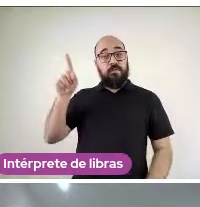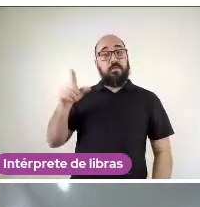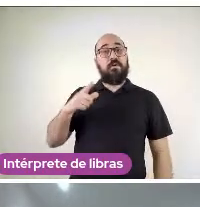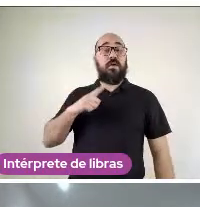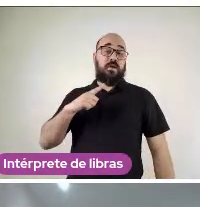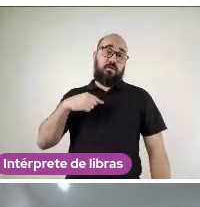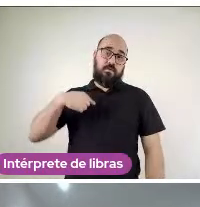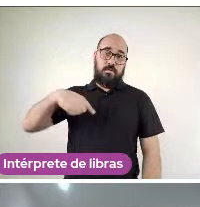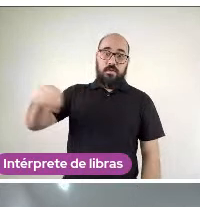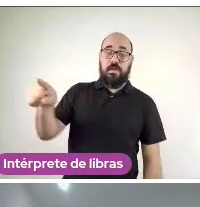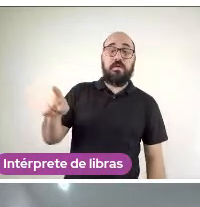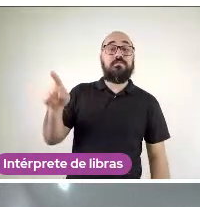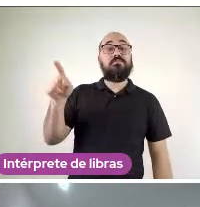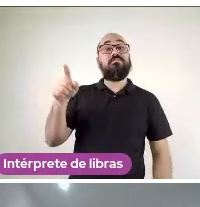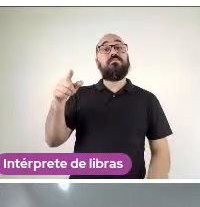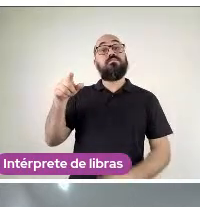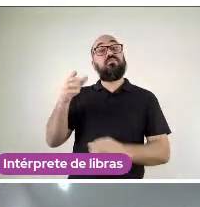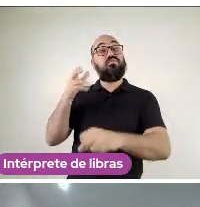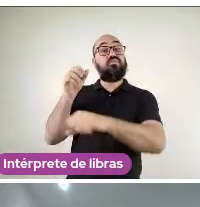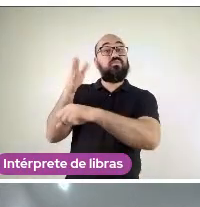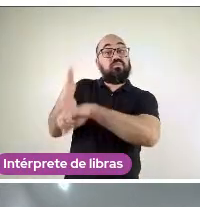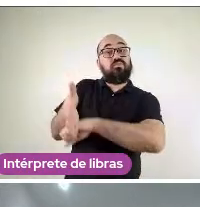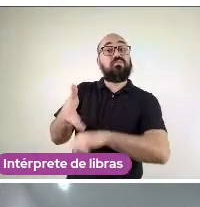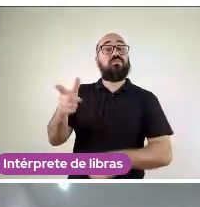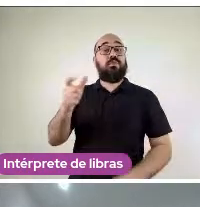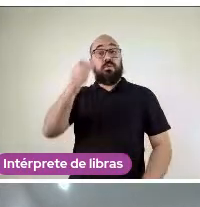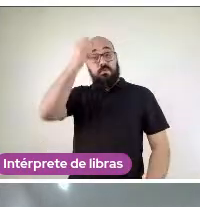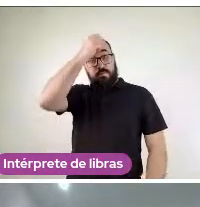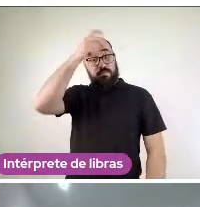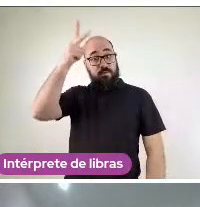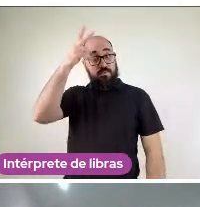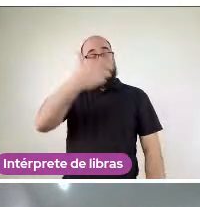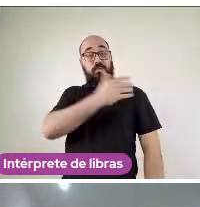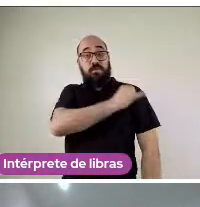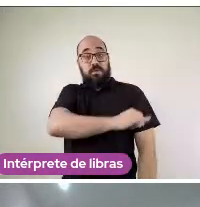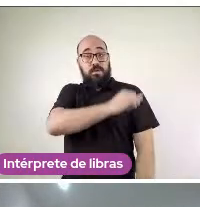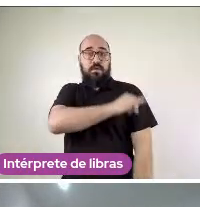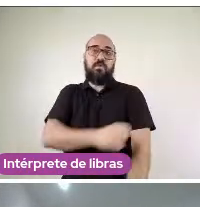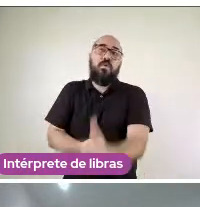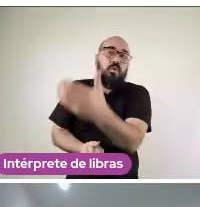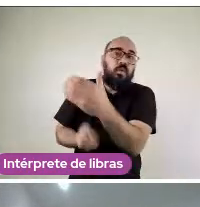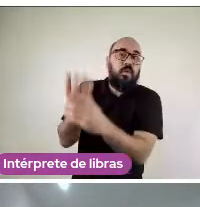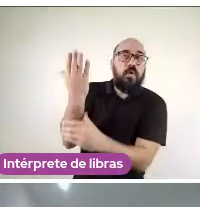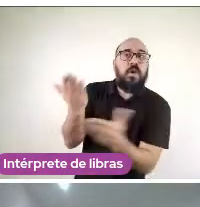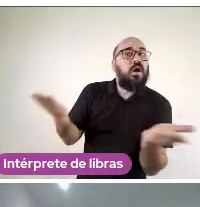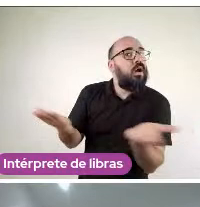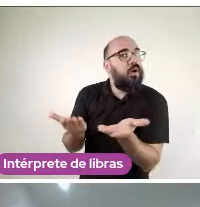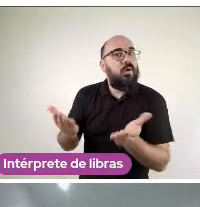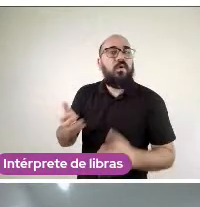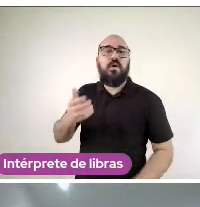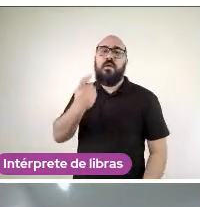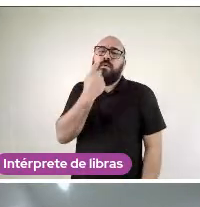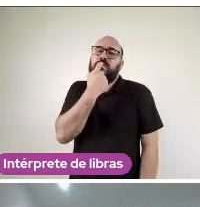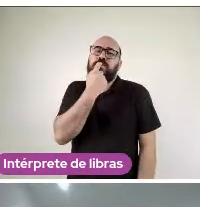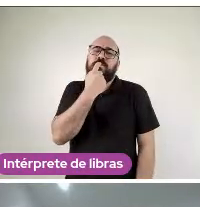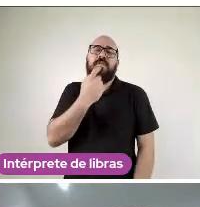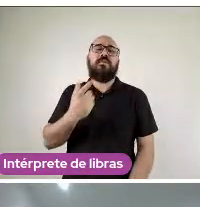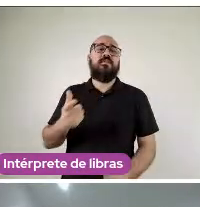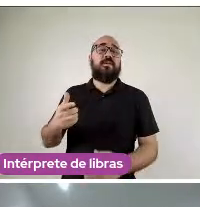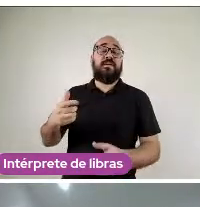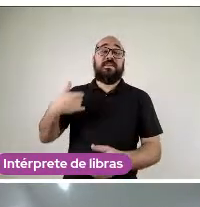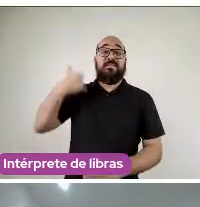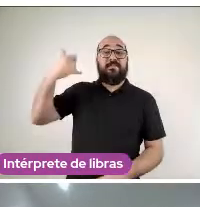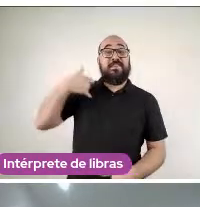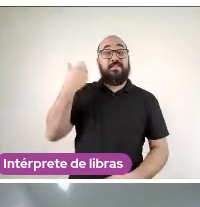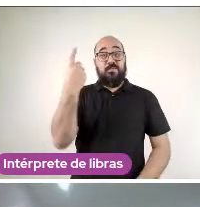Secretaria de Meio Ambiente da cidade do Rio de Janeiro, recém-criado. Ele completou agora 1 ano, né? Ele faz aniversário, digamos